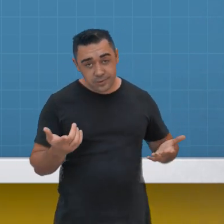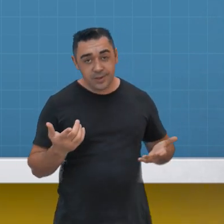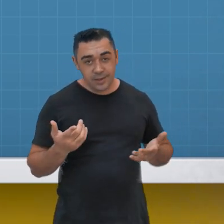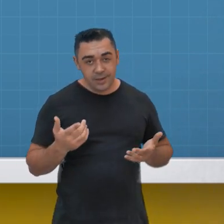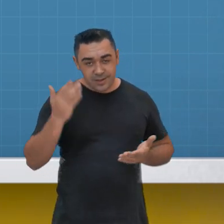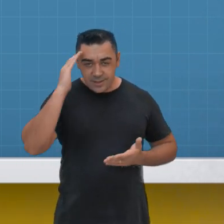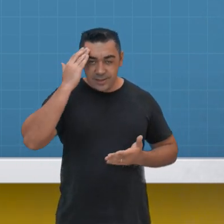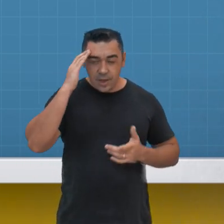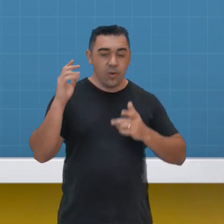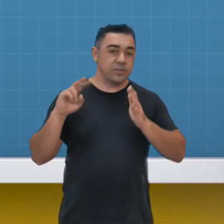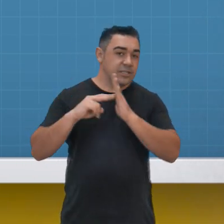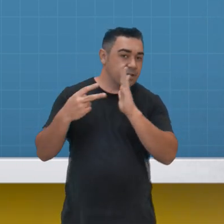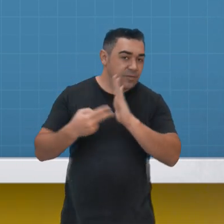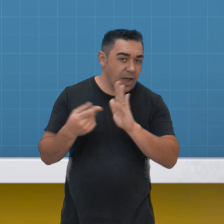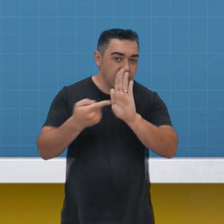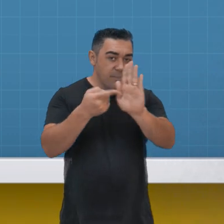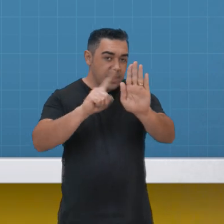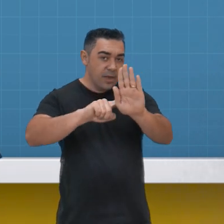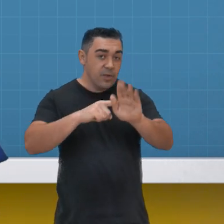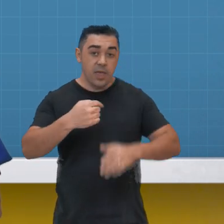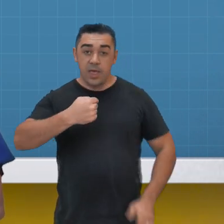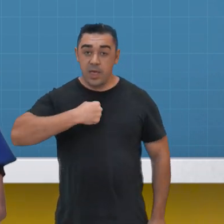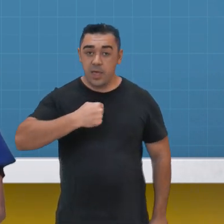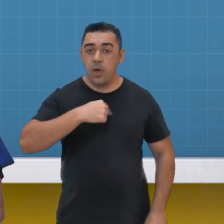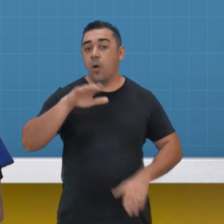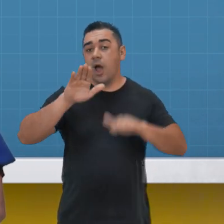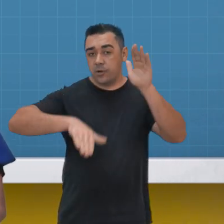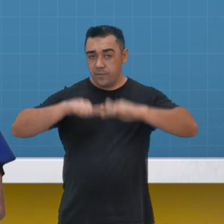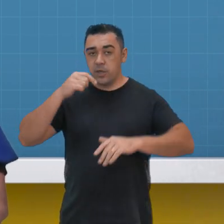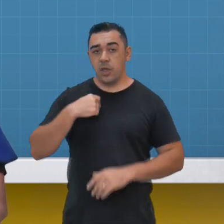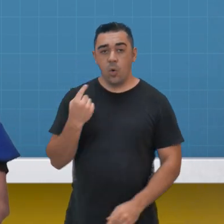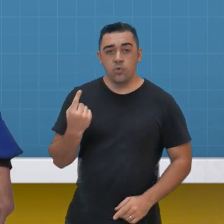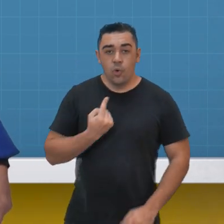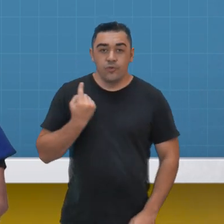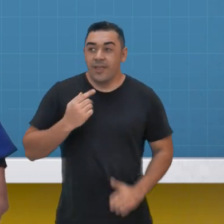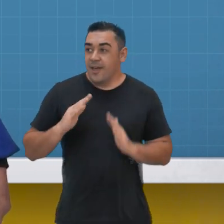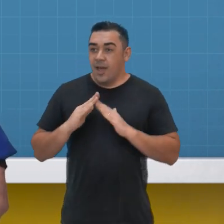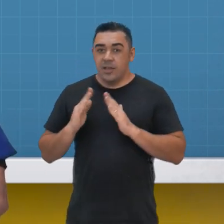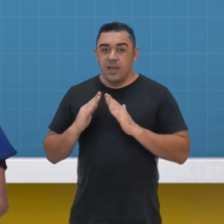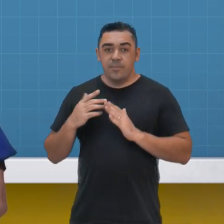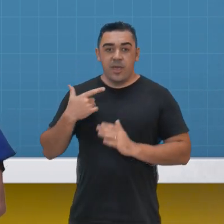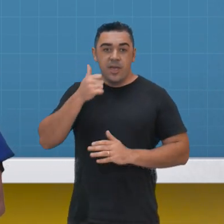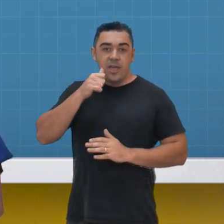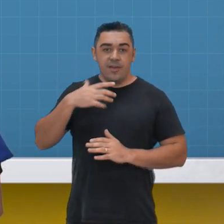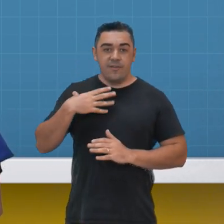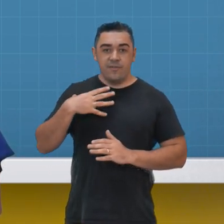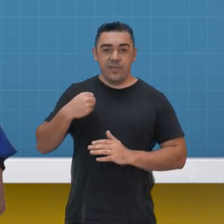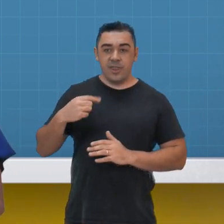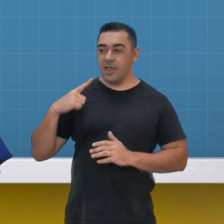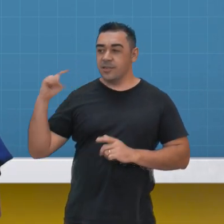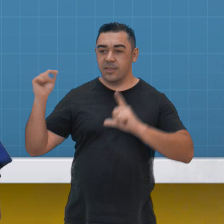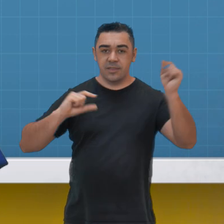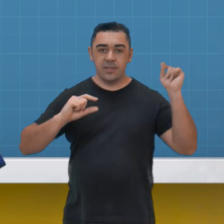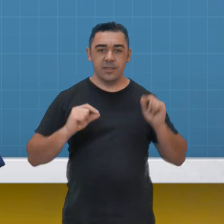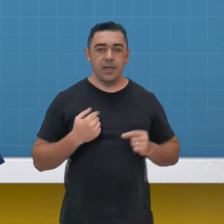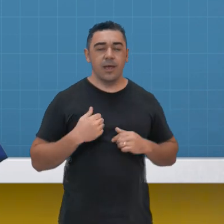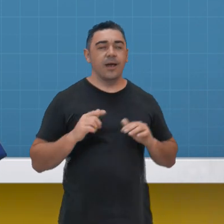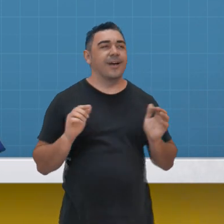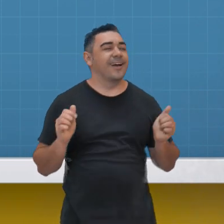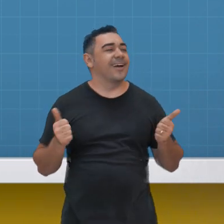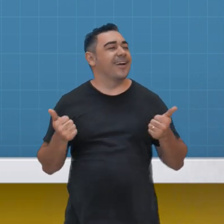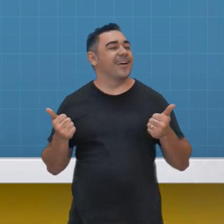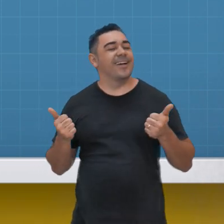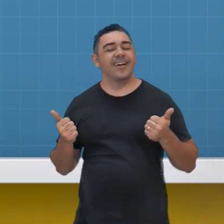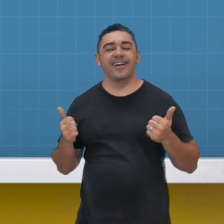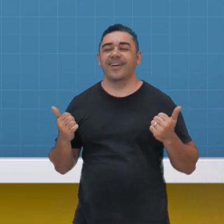Você. Exatamente. E eu, quando às vezes eu fico sozinha também, que minhas filhas não estão, ai, que delícia,